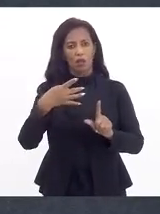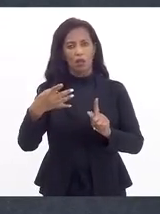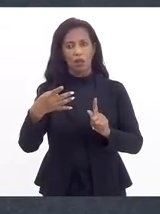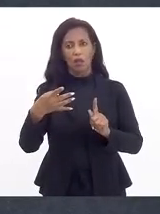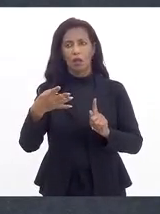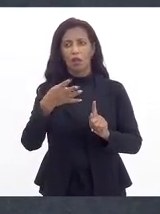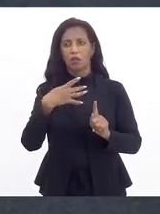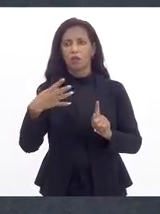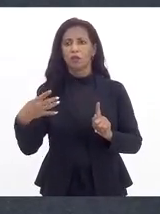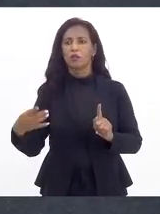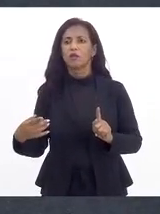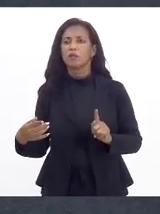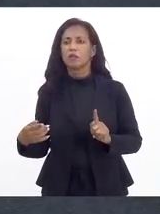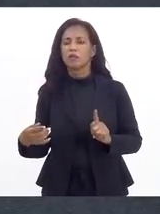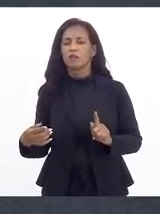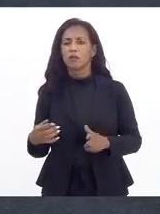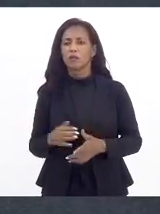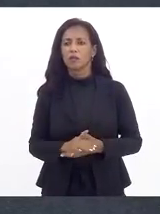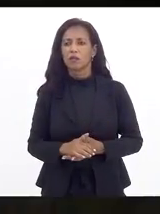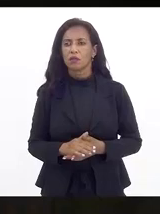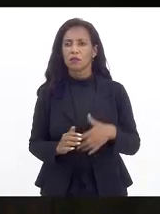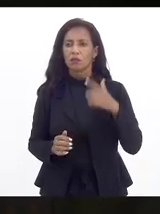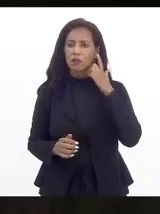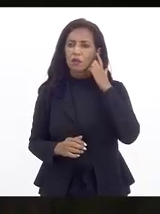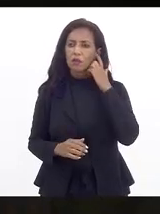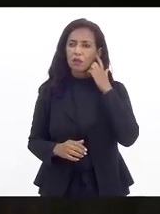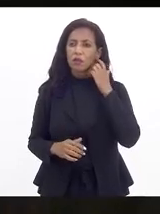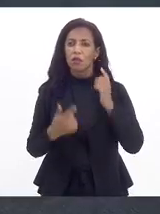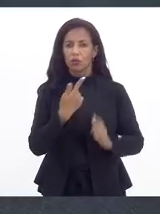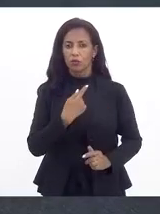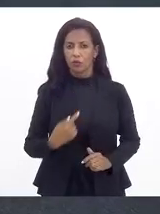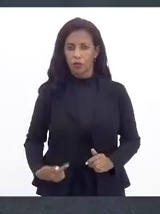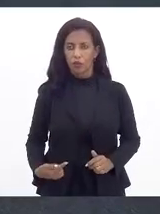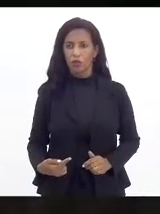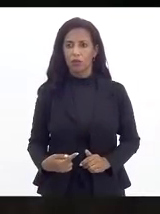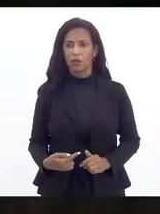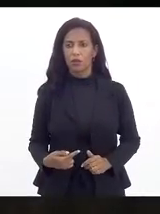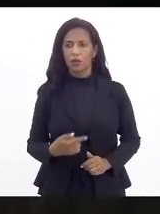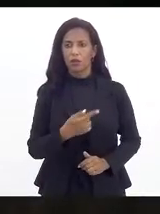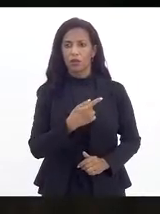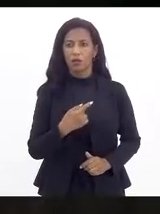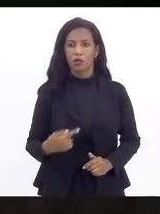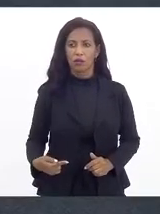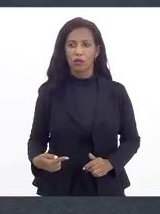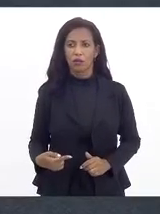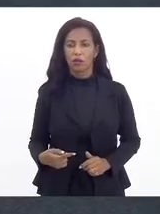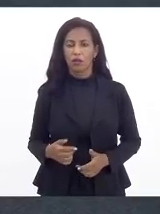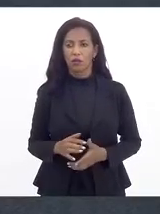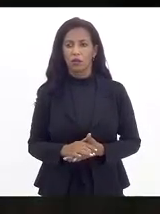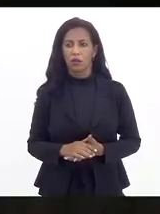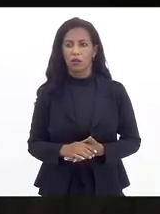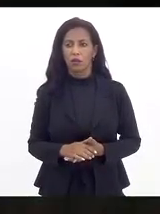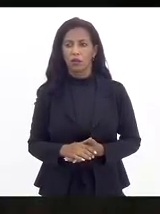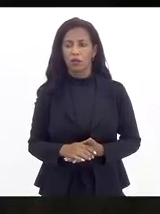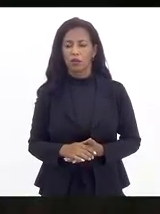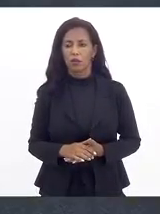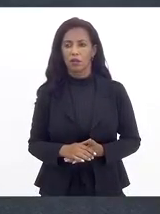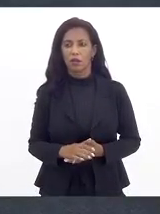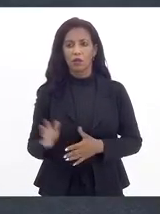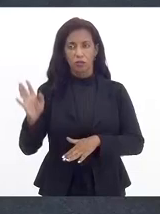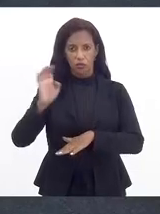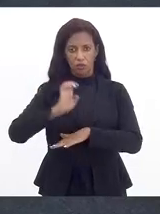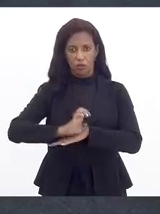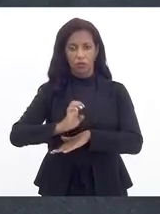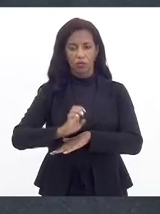É de quem? Oi? De qual é o... É do governo. Governo? Governo. Municipal ou estadual?